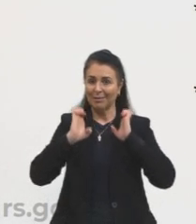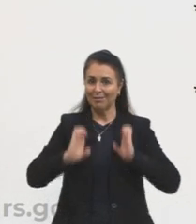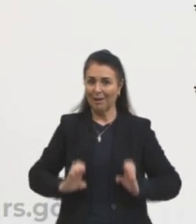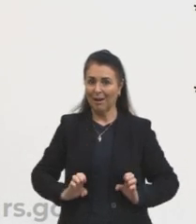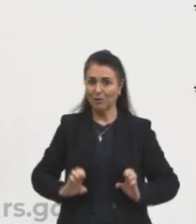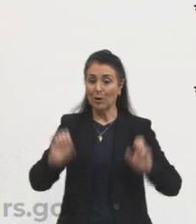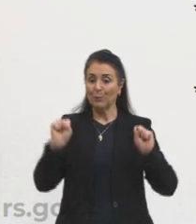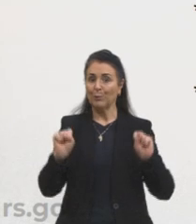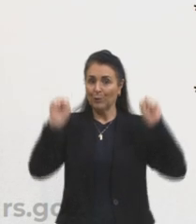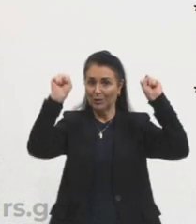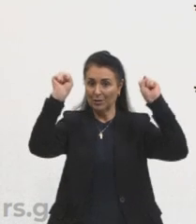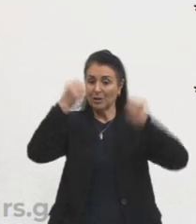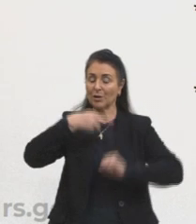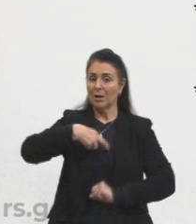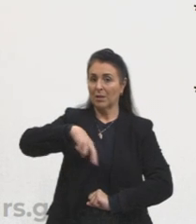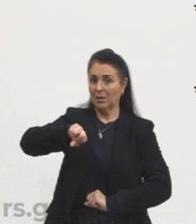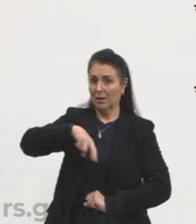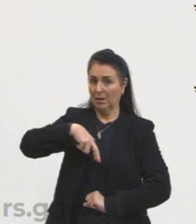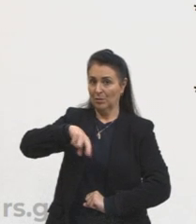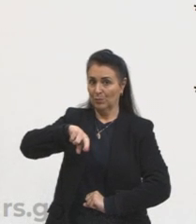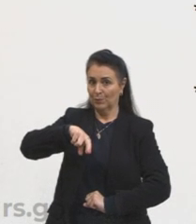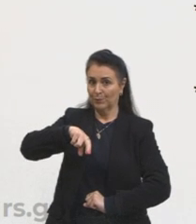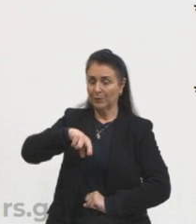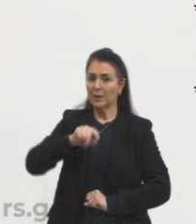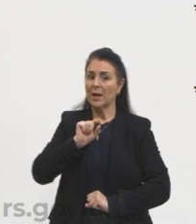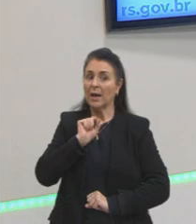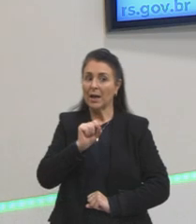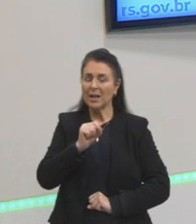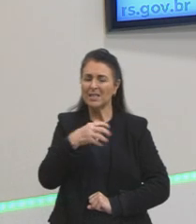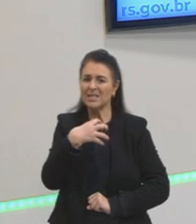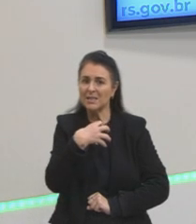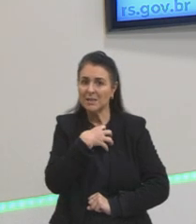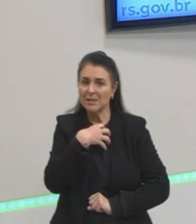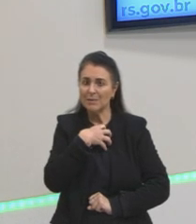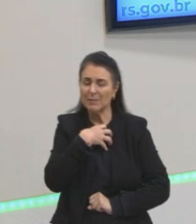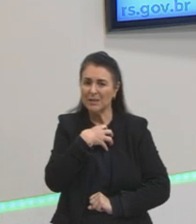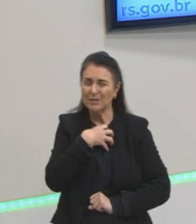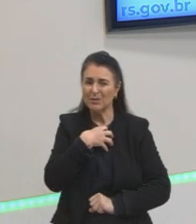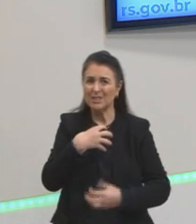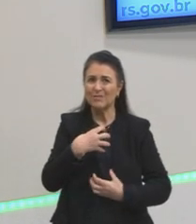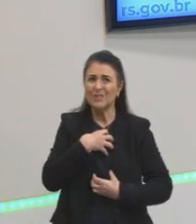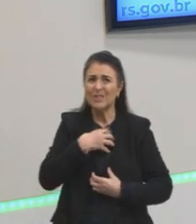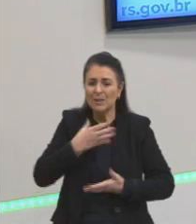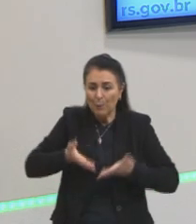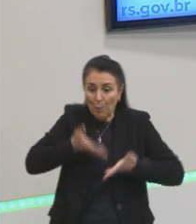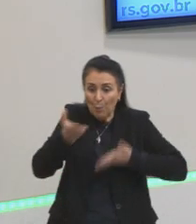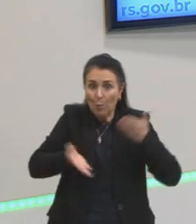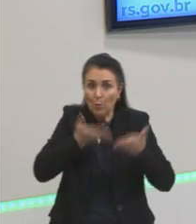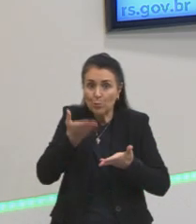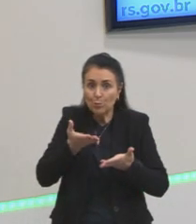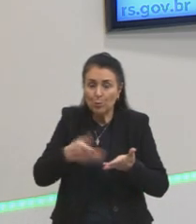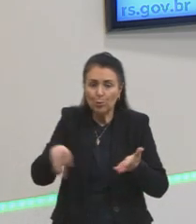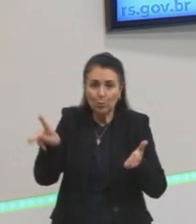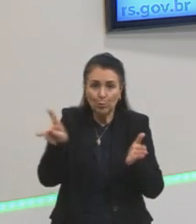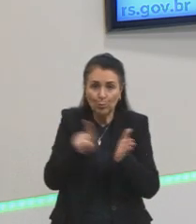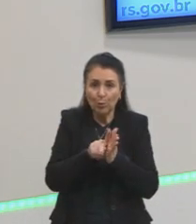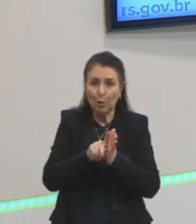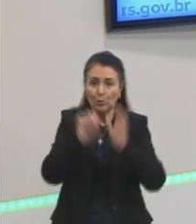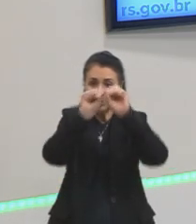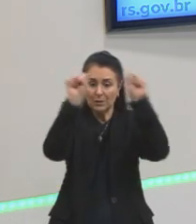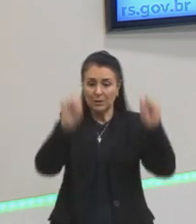então A Ética Protestante vai ser esse espírito vai ser esse impulso para o capitalismo né